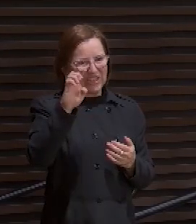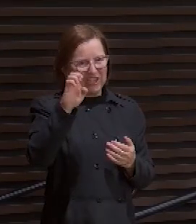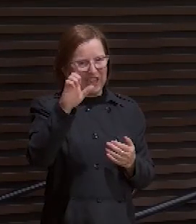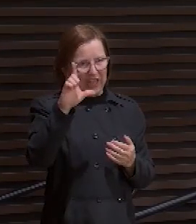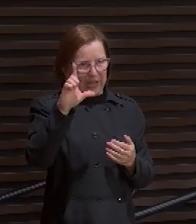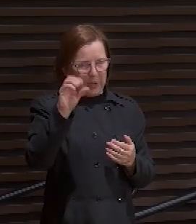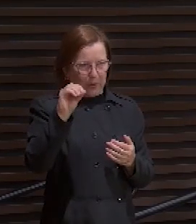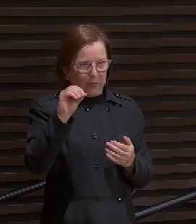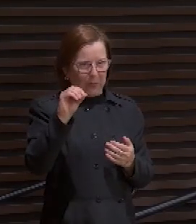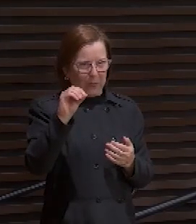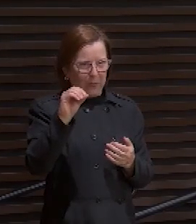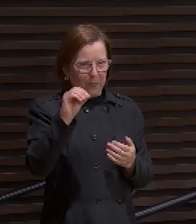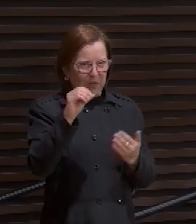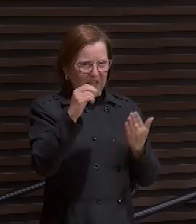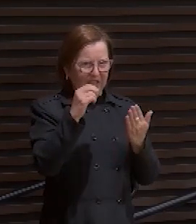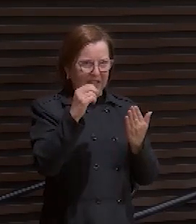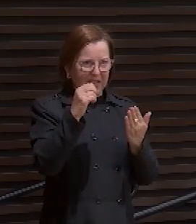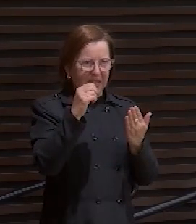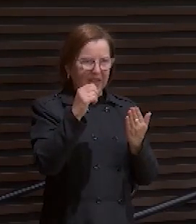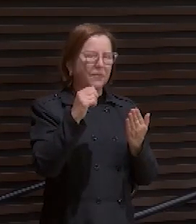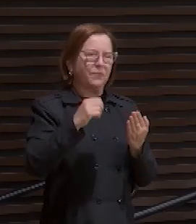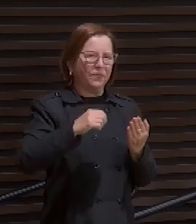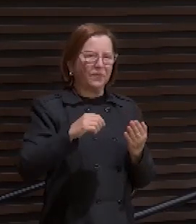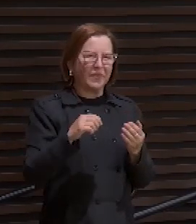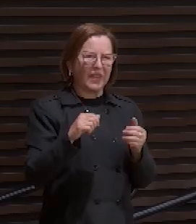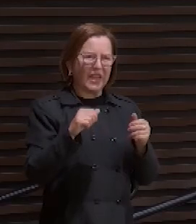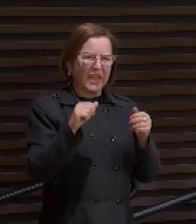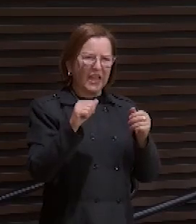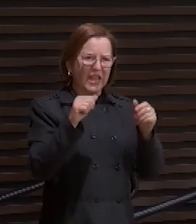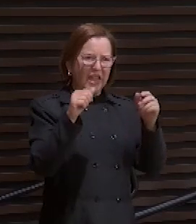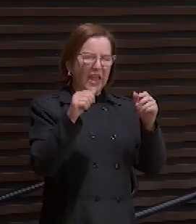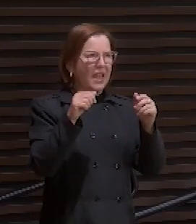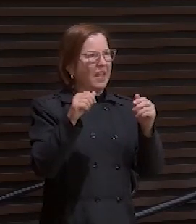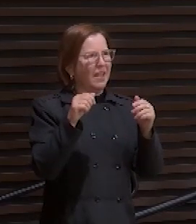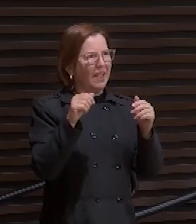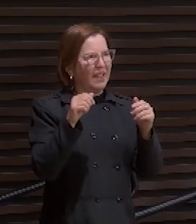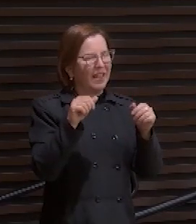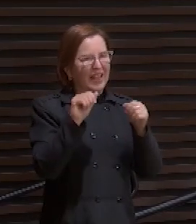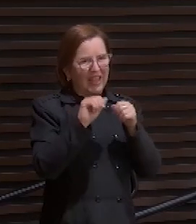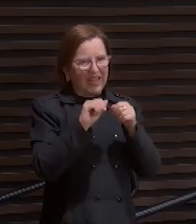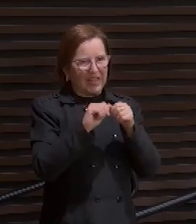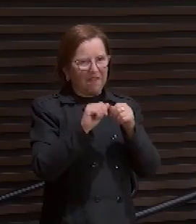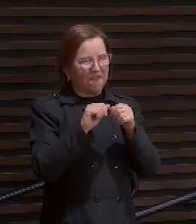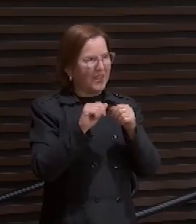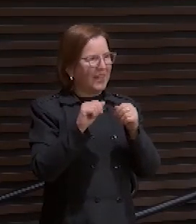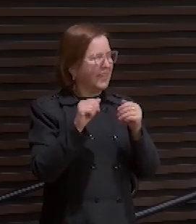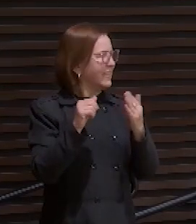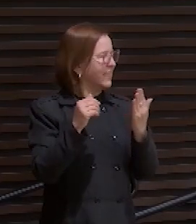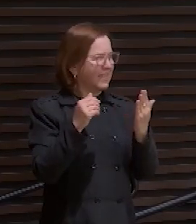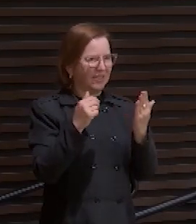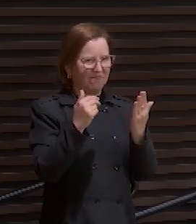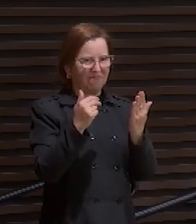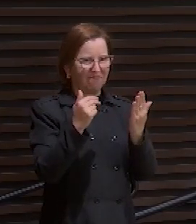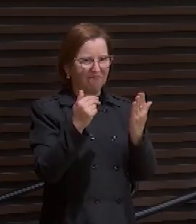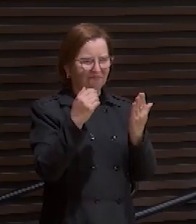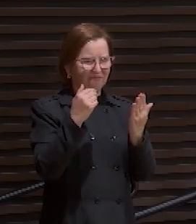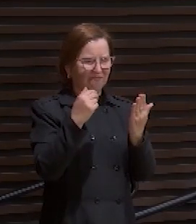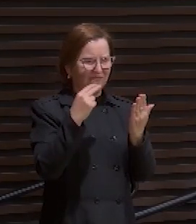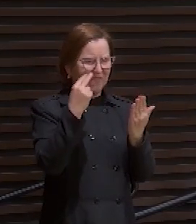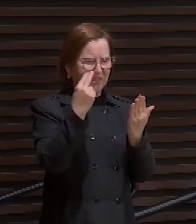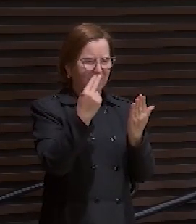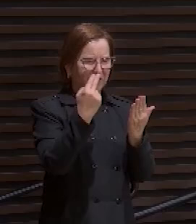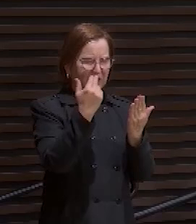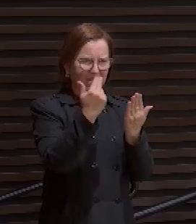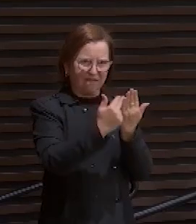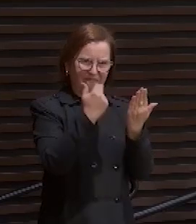as veias, você pode ir para o Google depois, não aqui. Depois você pode ir, você